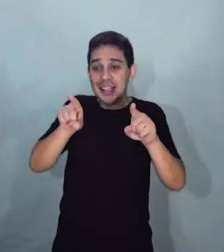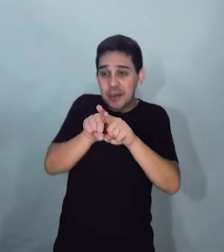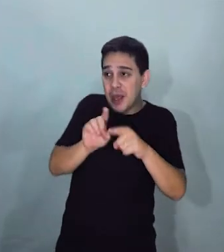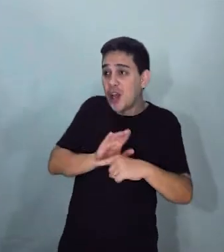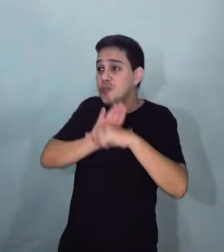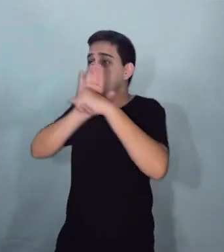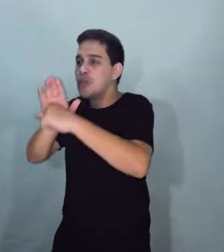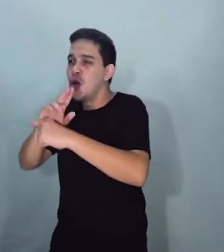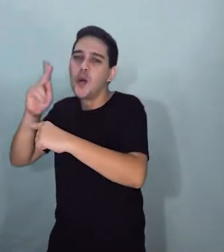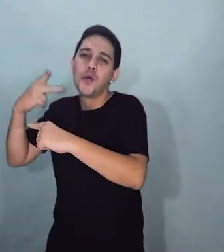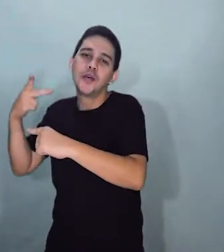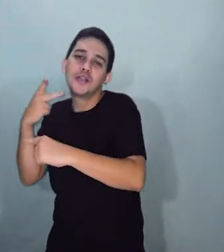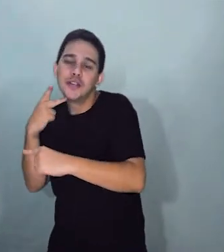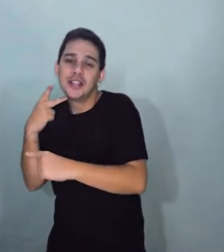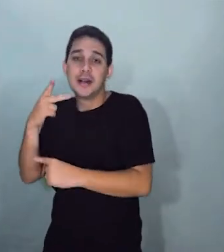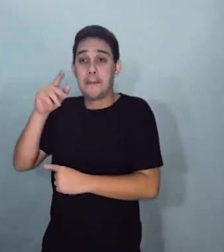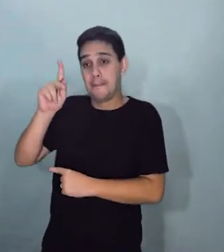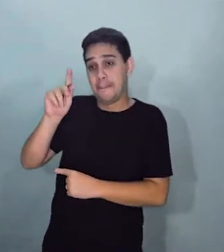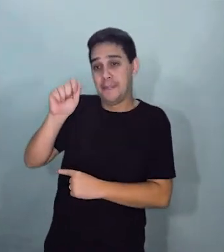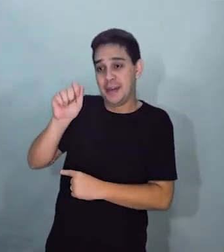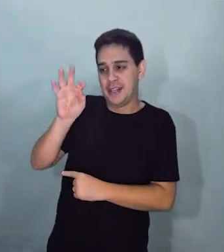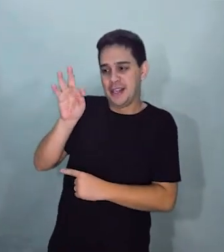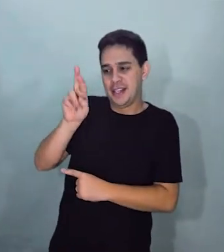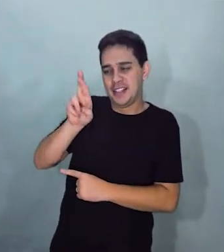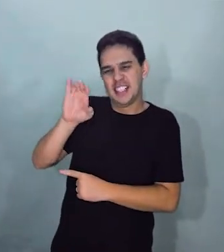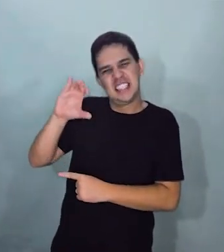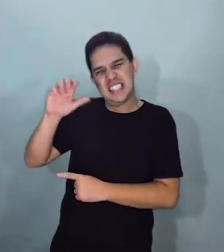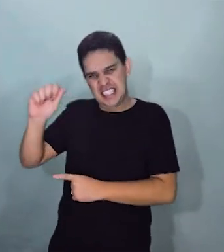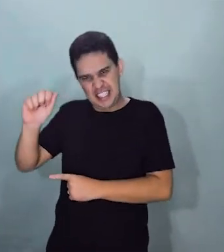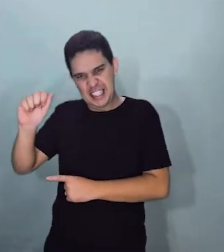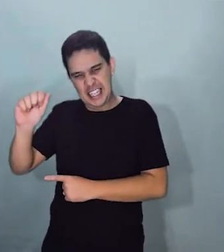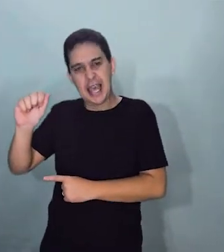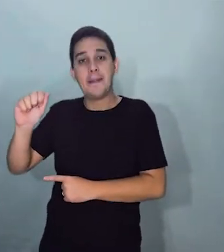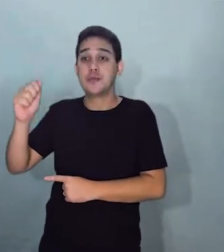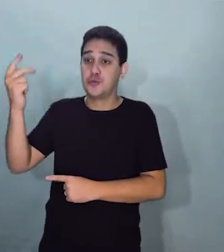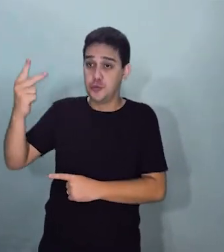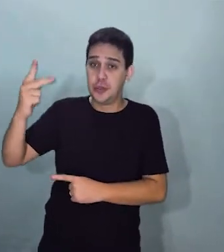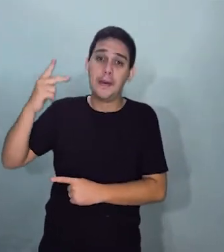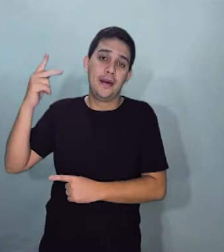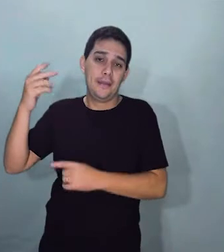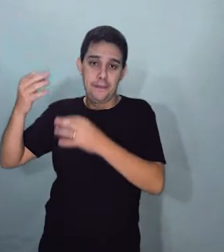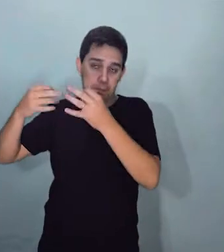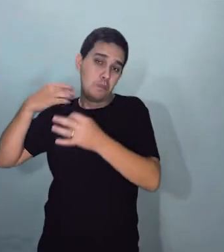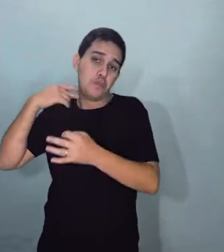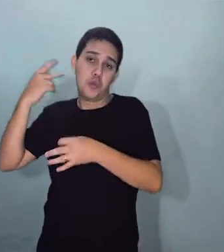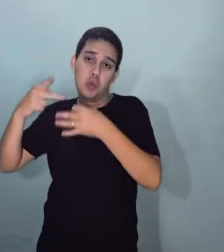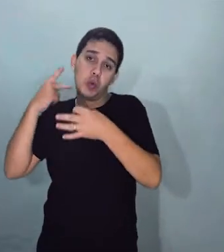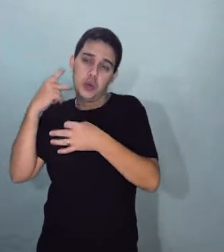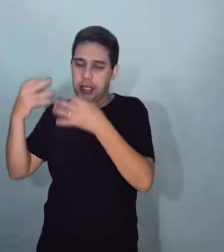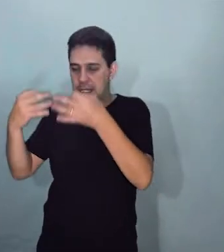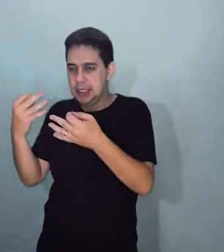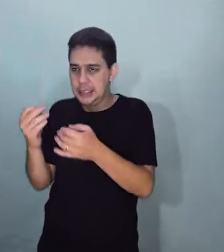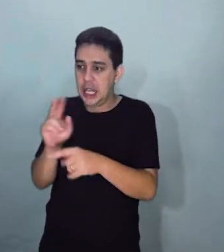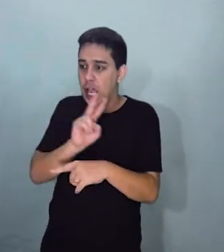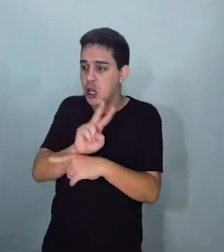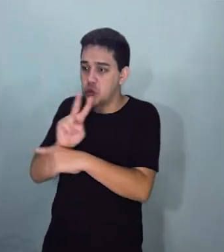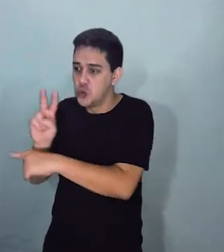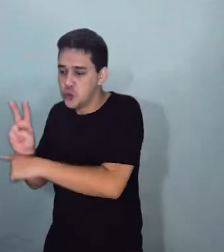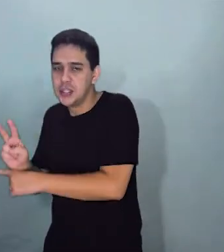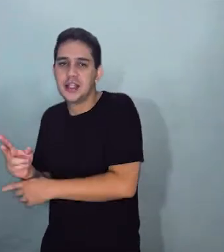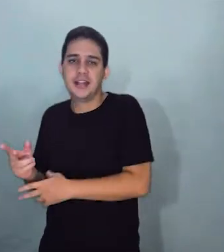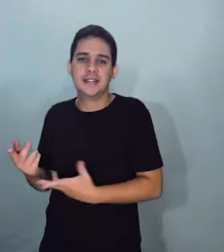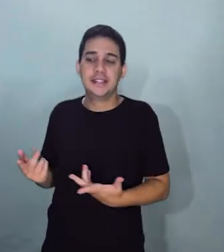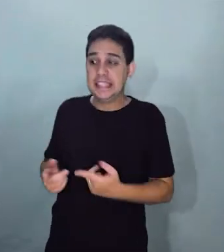justiça Patrícia Hauer, que é da 2ª Promotoria de Tutela Coletiva da Infância, que já fazia um trabalho